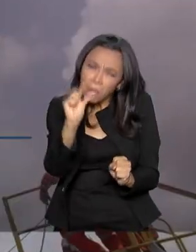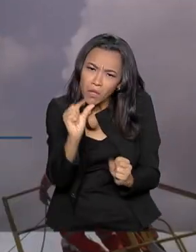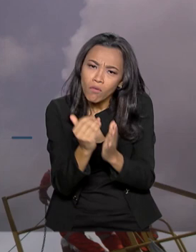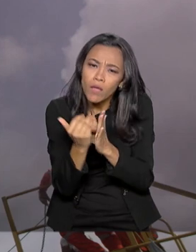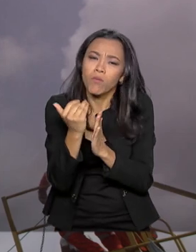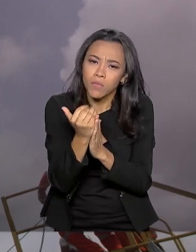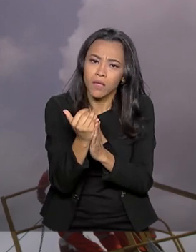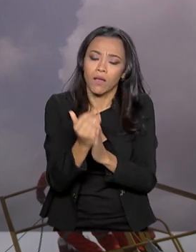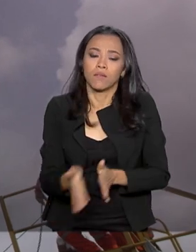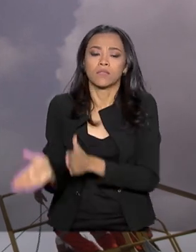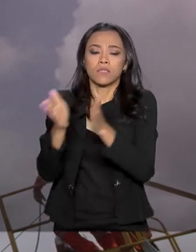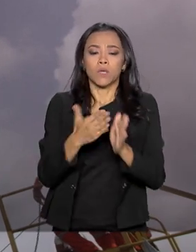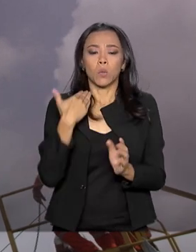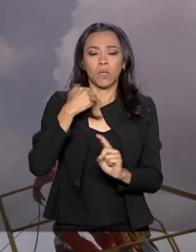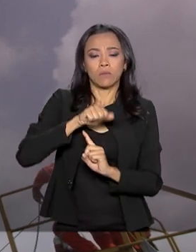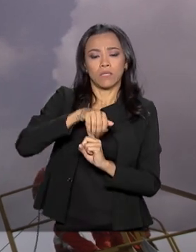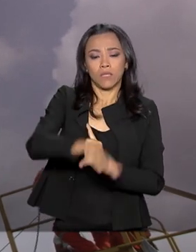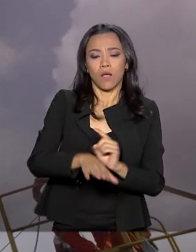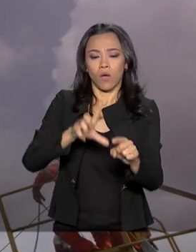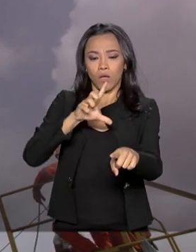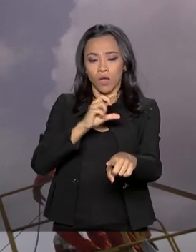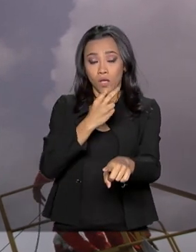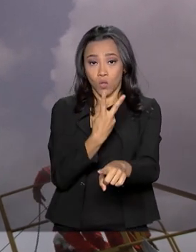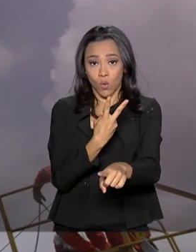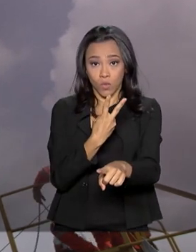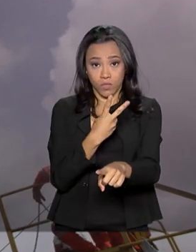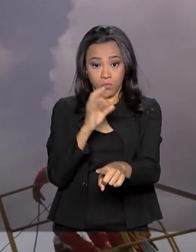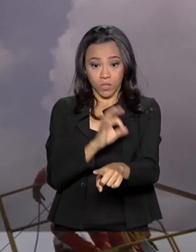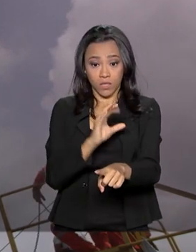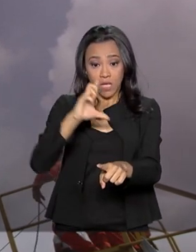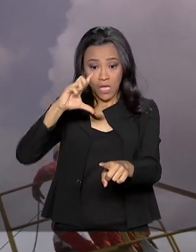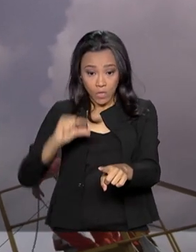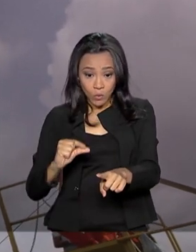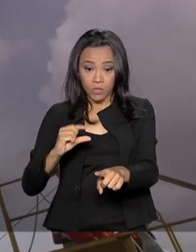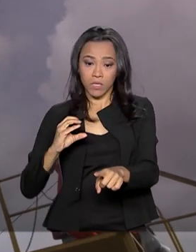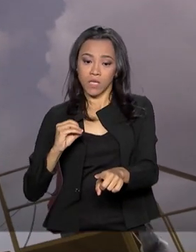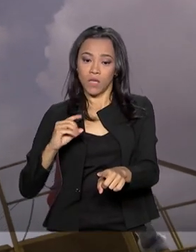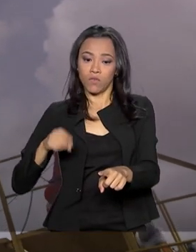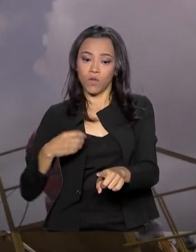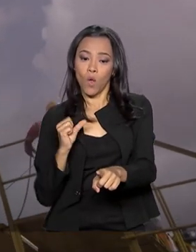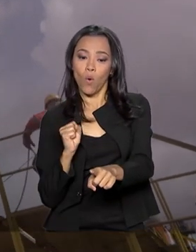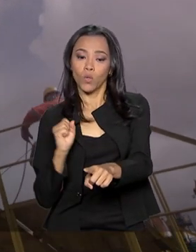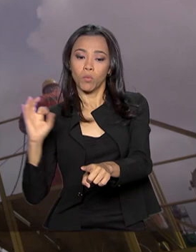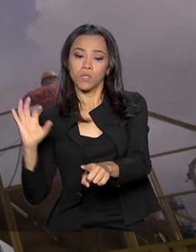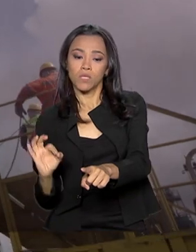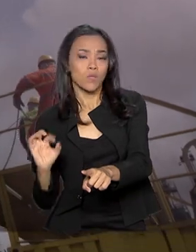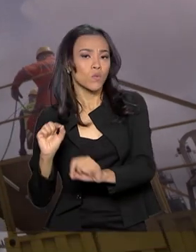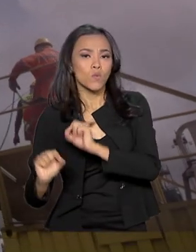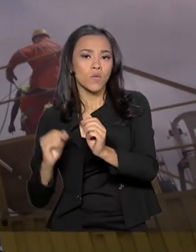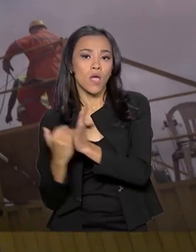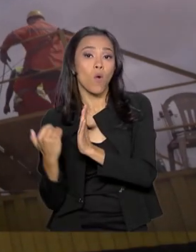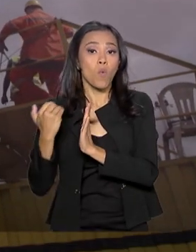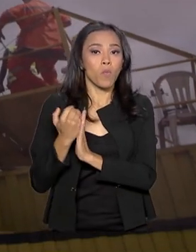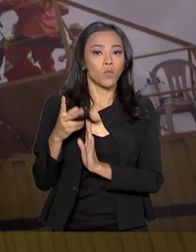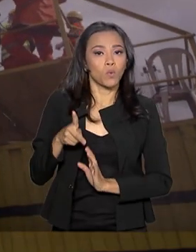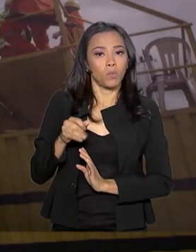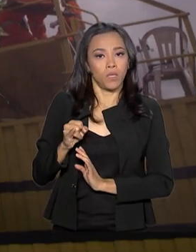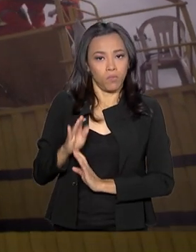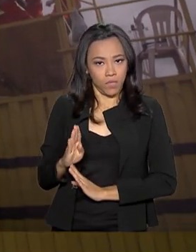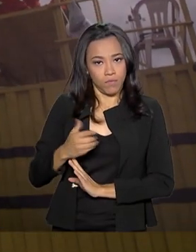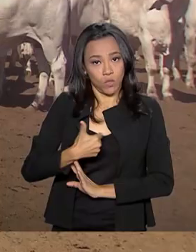O Banco Central reduziu de 2% para 0,8% a previsão de crescimento do PIB em